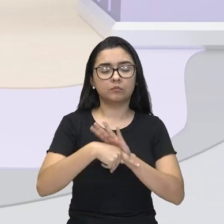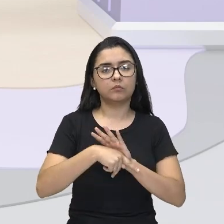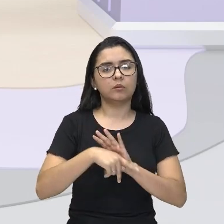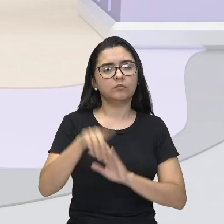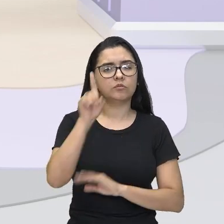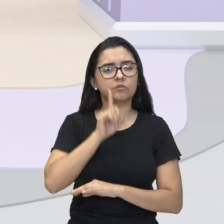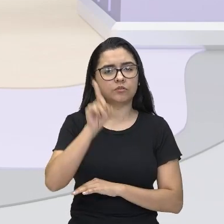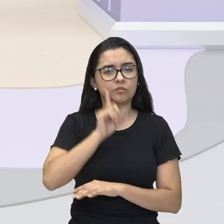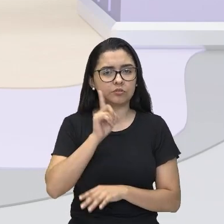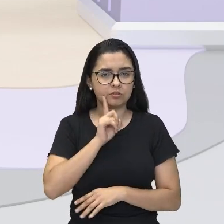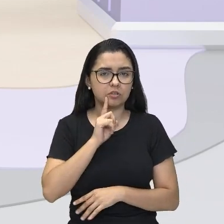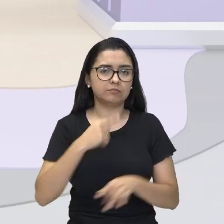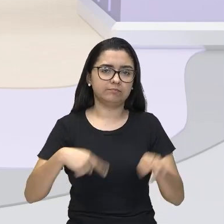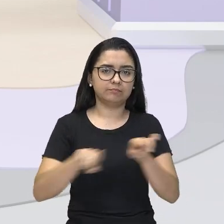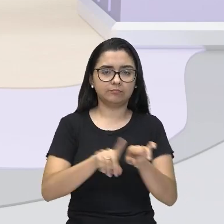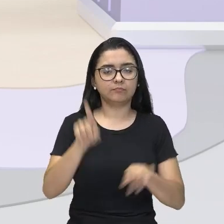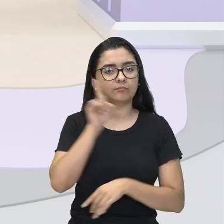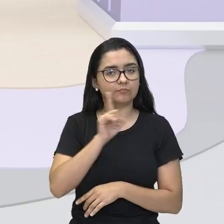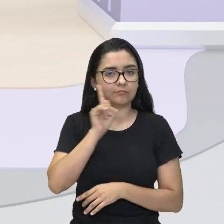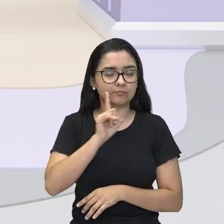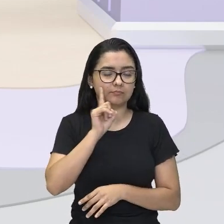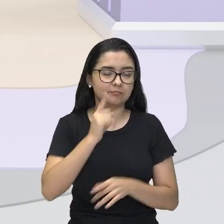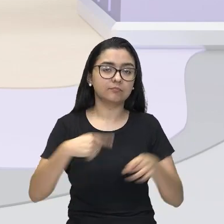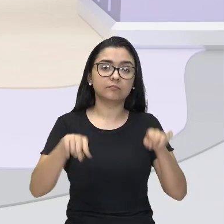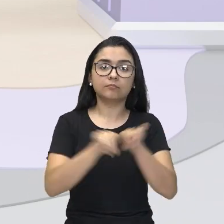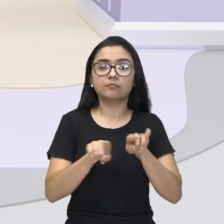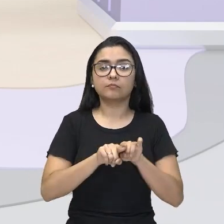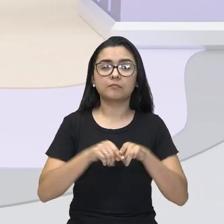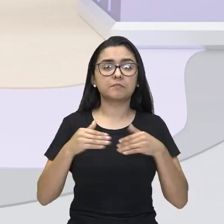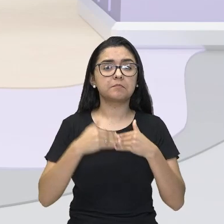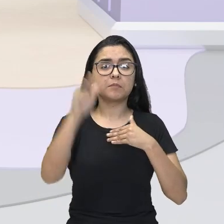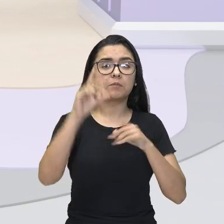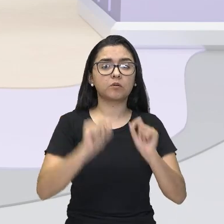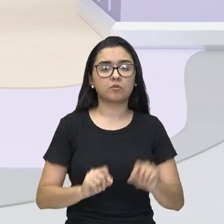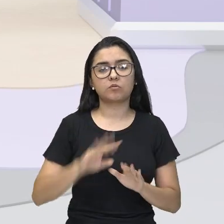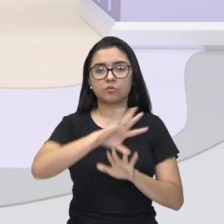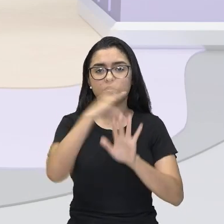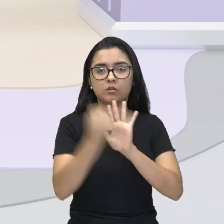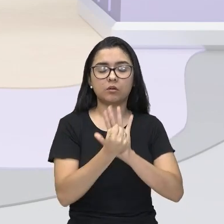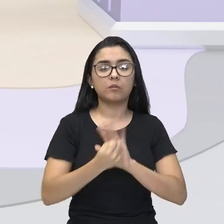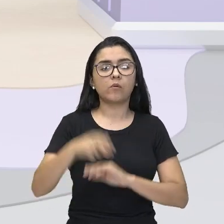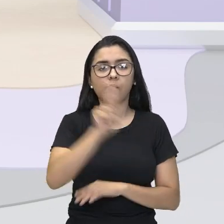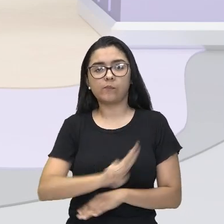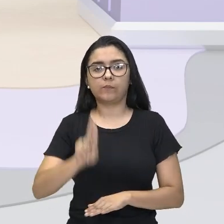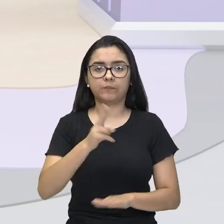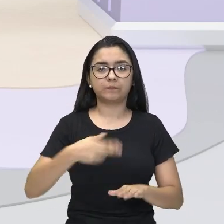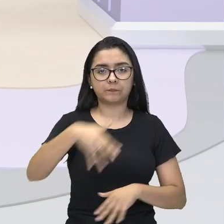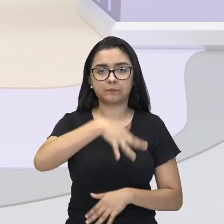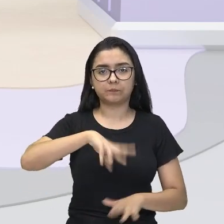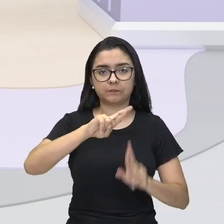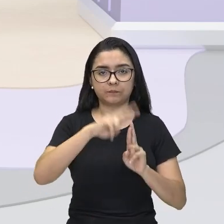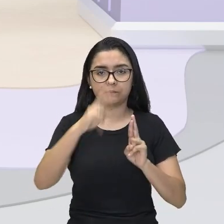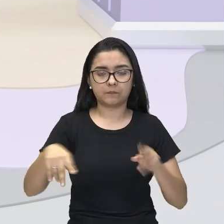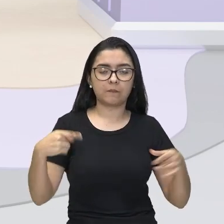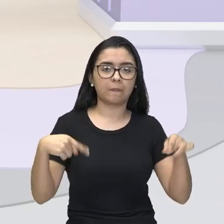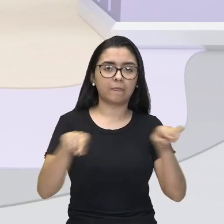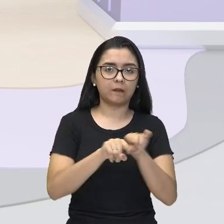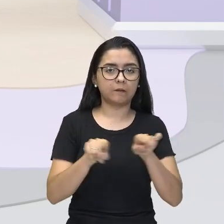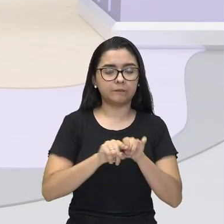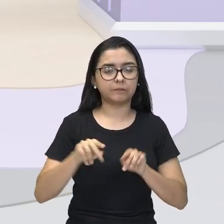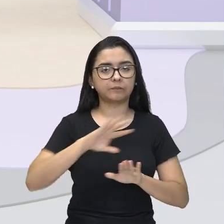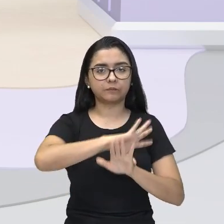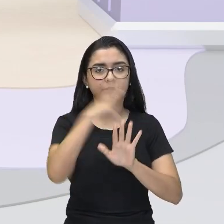dia a dia, no nosso cotidiano, mas sobretudo os símbolos usados nas religiões, os símbolos que